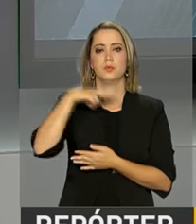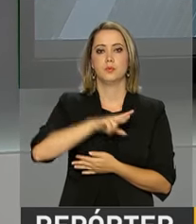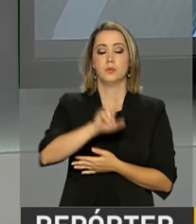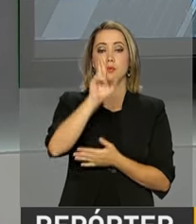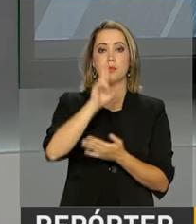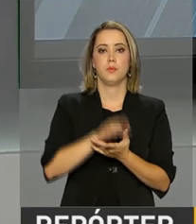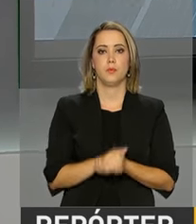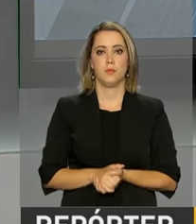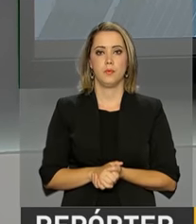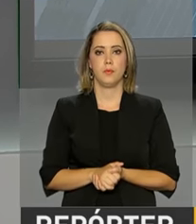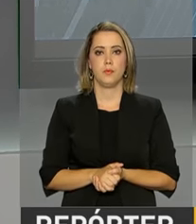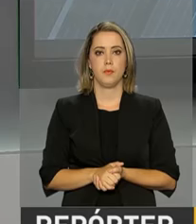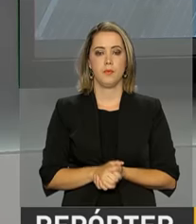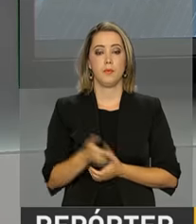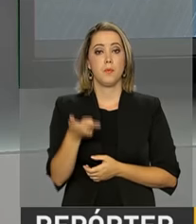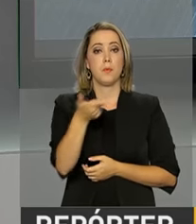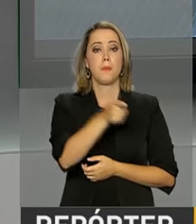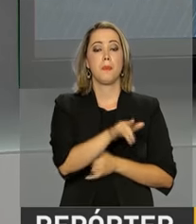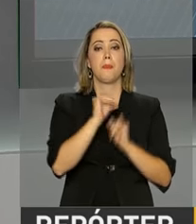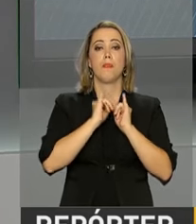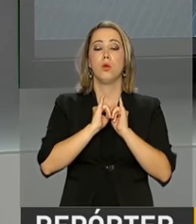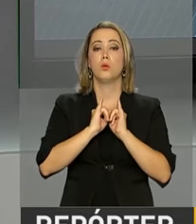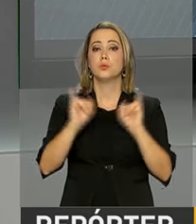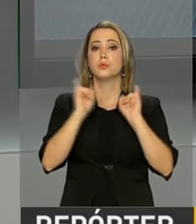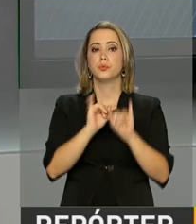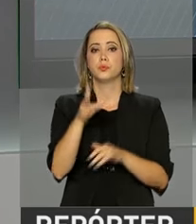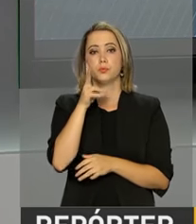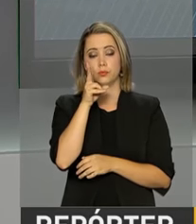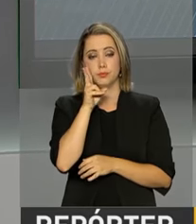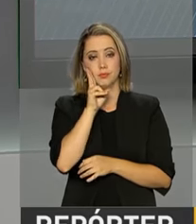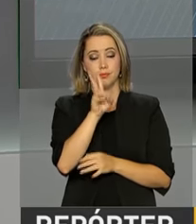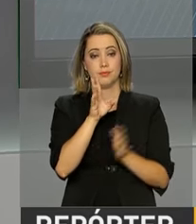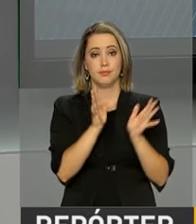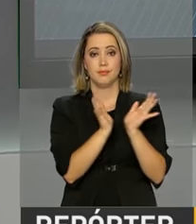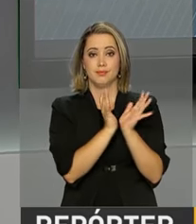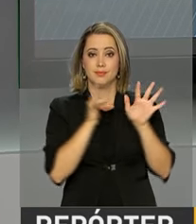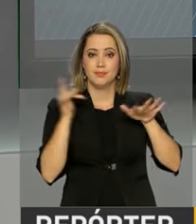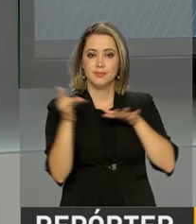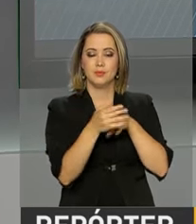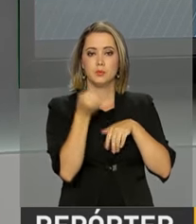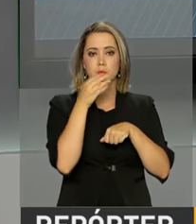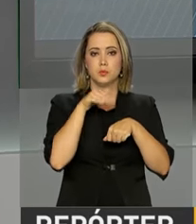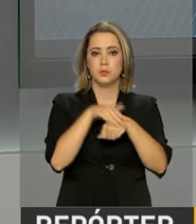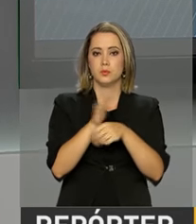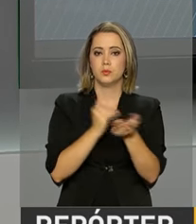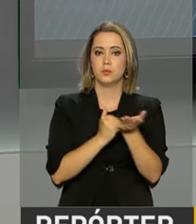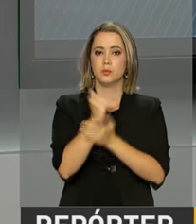edição do Repórter NBR. Outras notícias você acompanha em nossas redes sociais. Uma